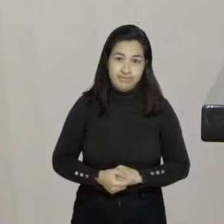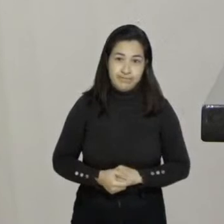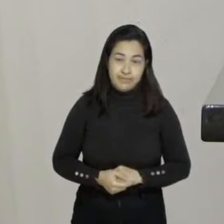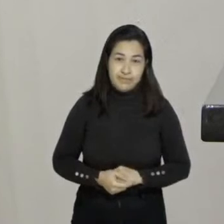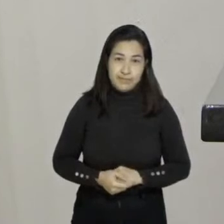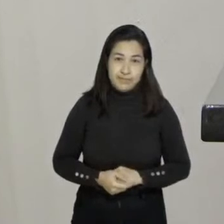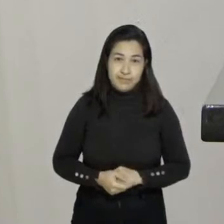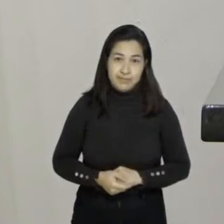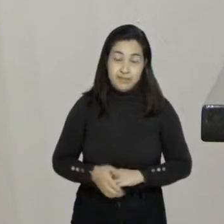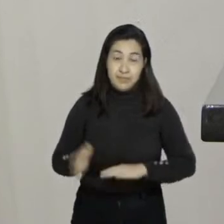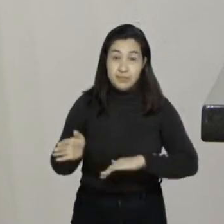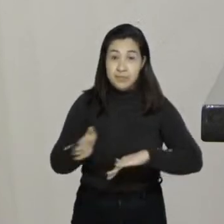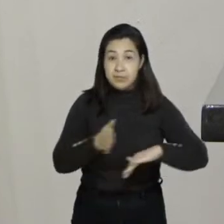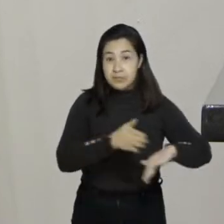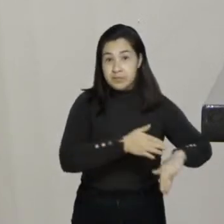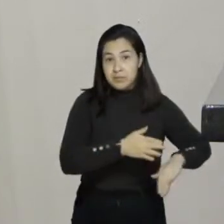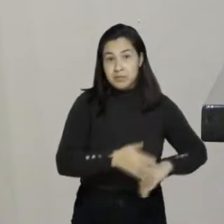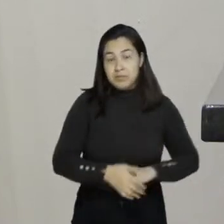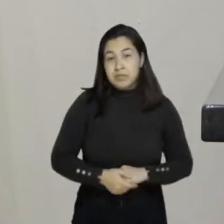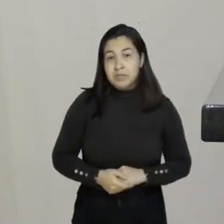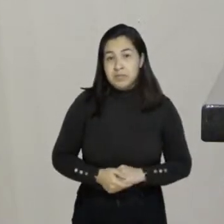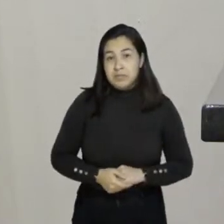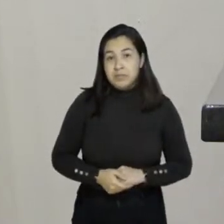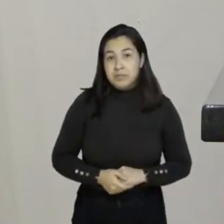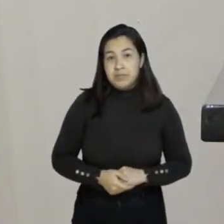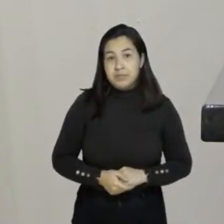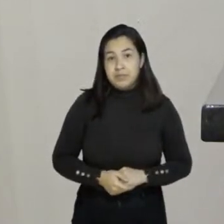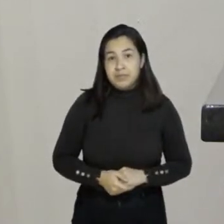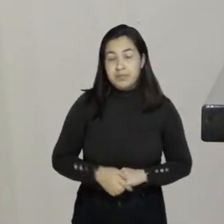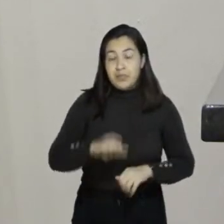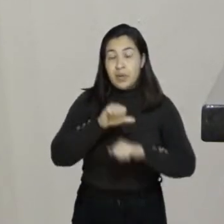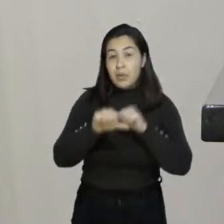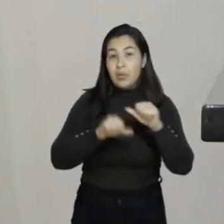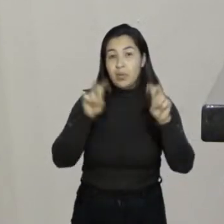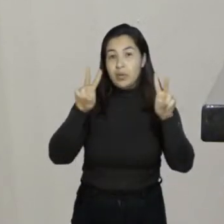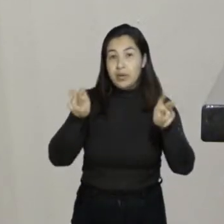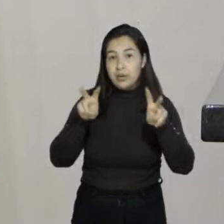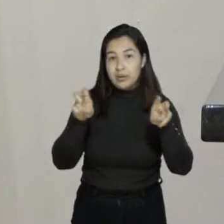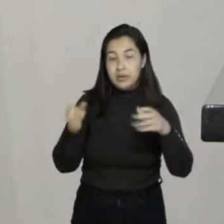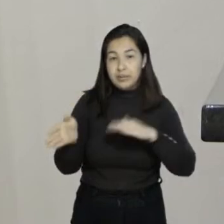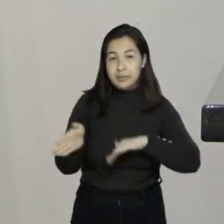e agora vou aproveitar meu tempo para Gostaria de mudar um pouco de assunto